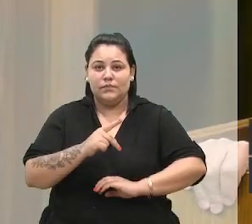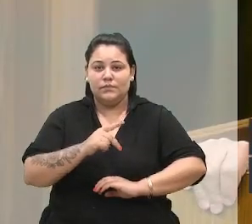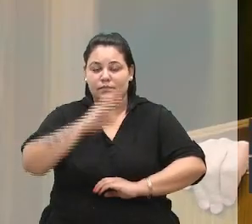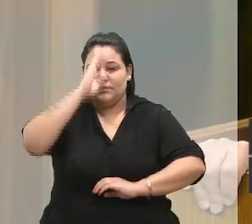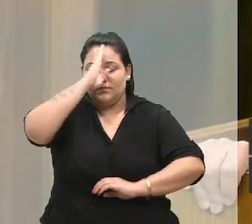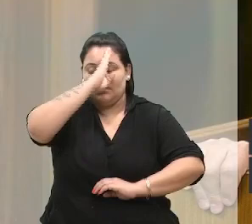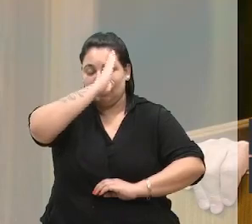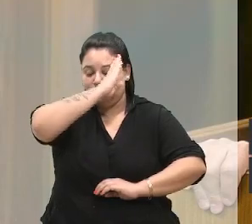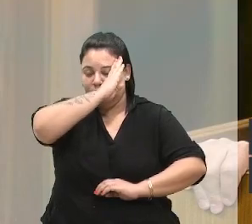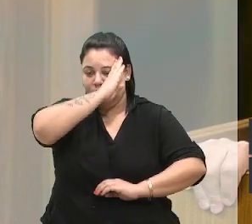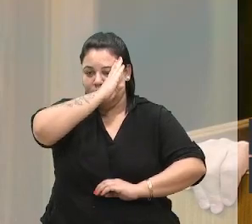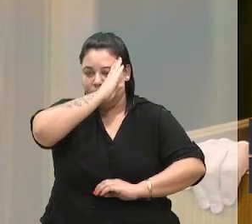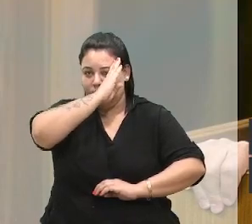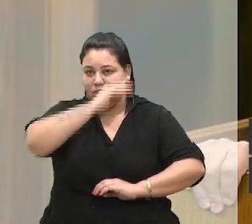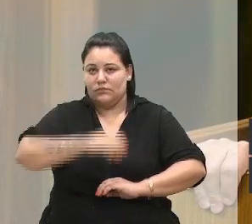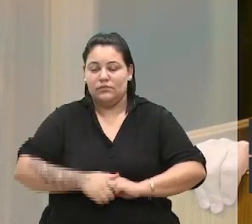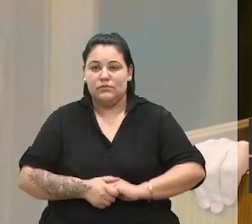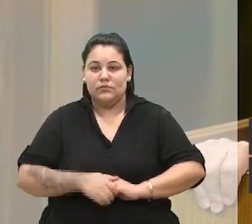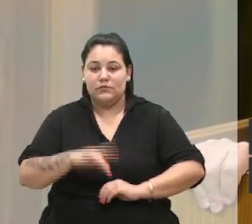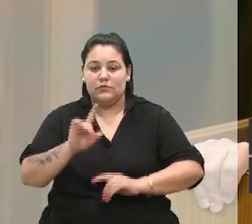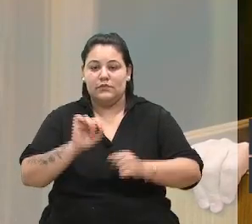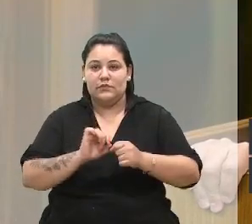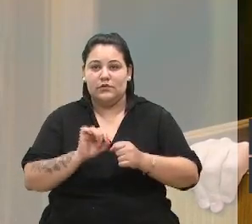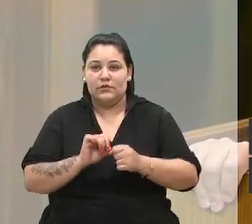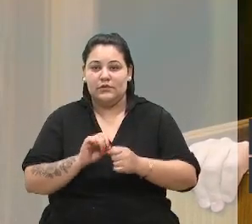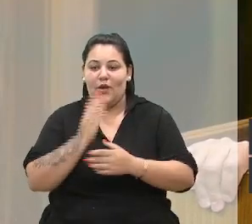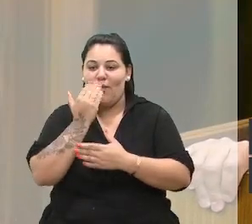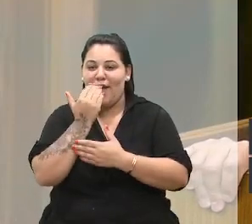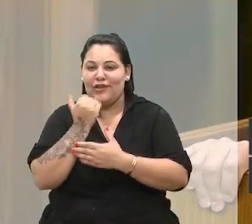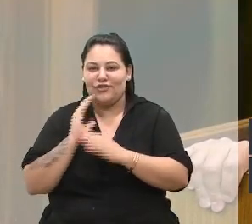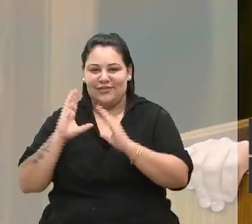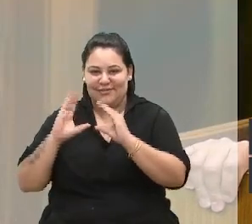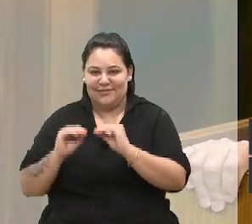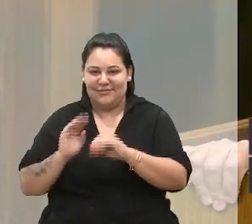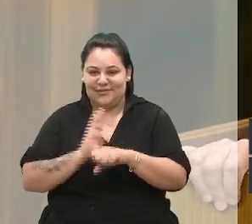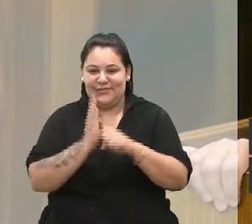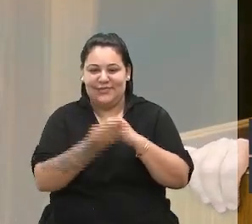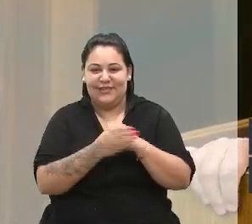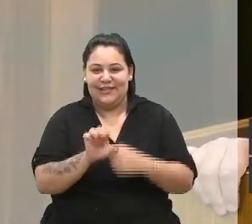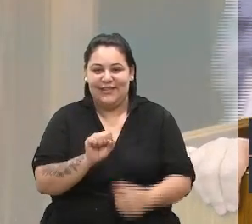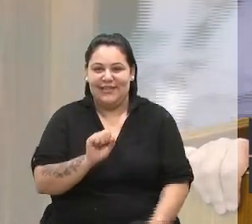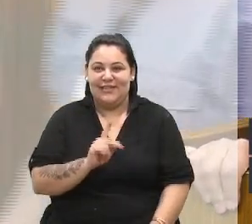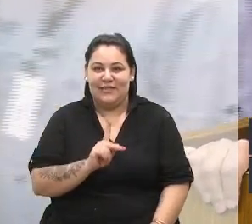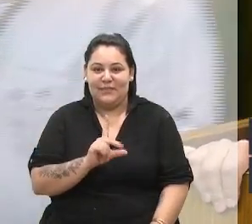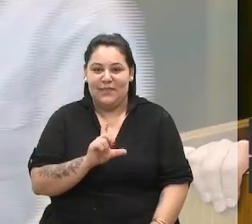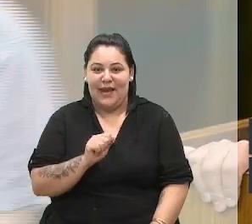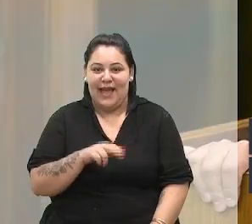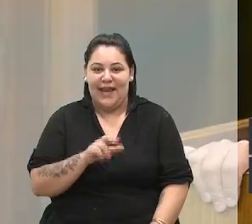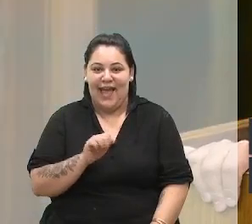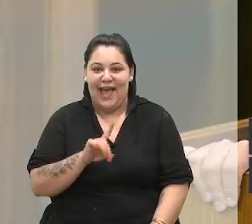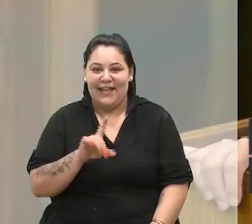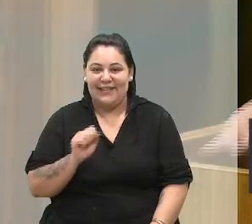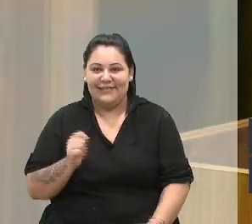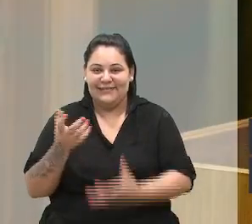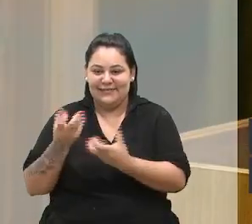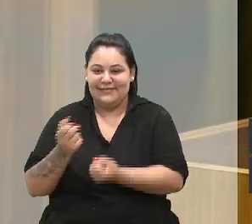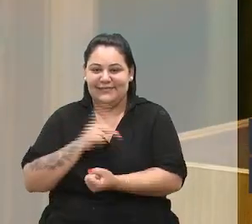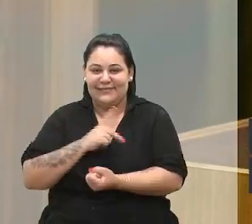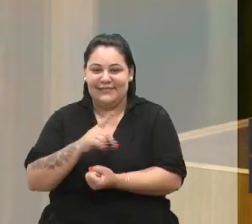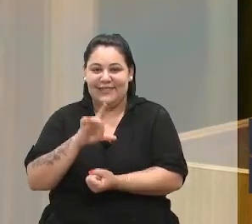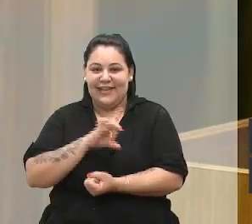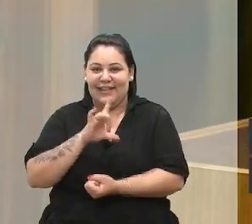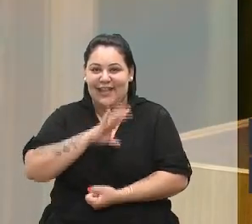Bressan, que vai promover uma janta lá no Esplanada, agora que, como ele assumiu a presidência, vai ter um galeto hoje à noite, está convidando